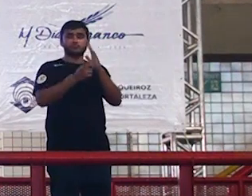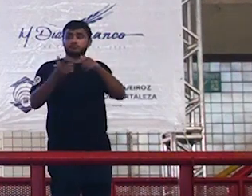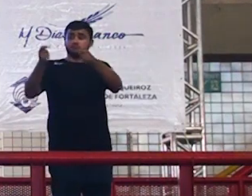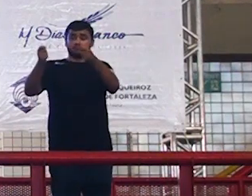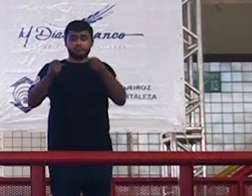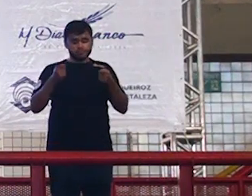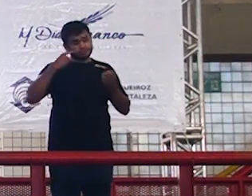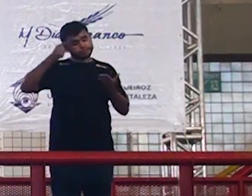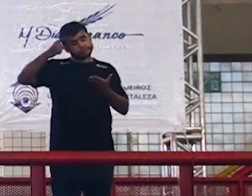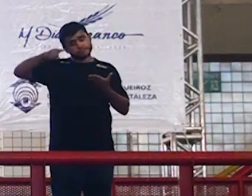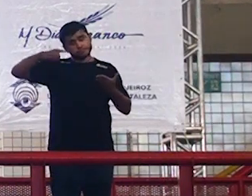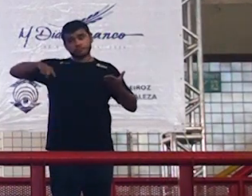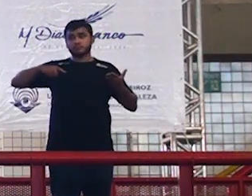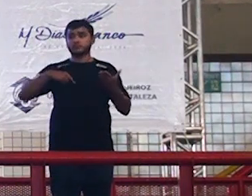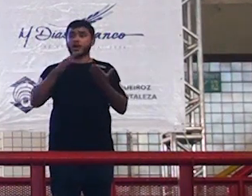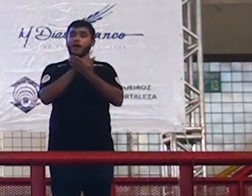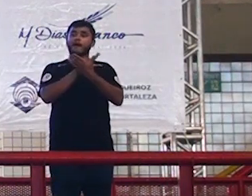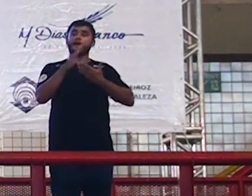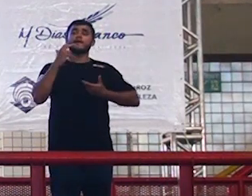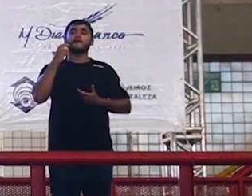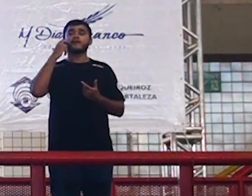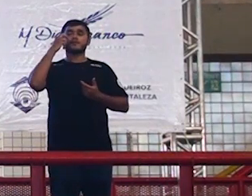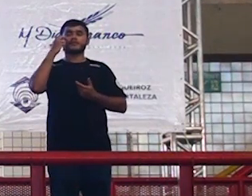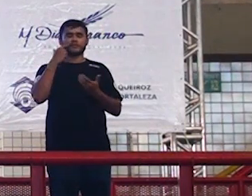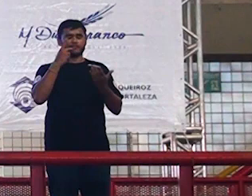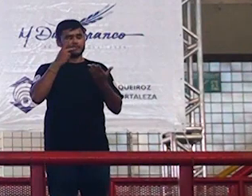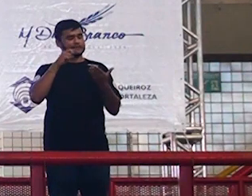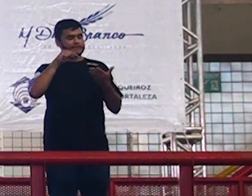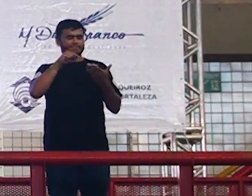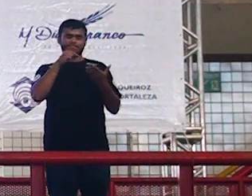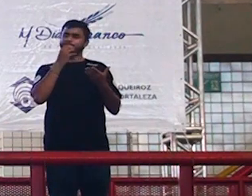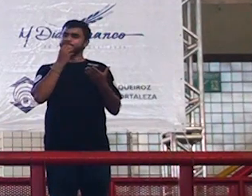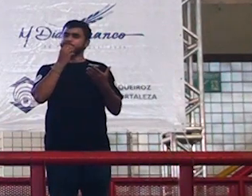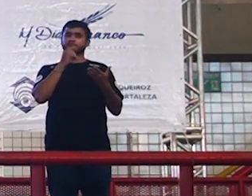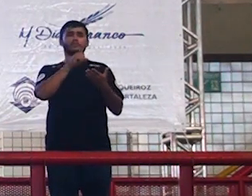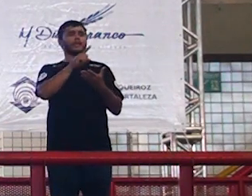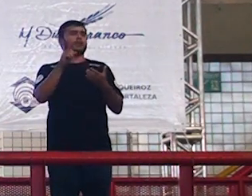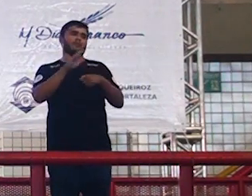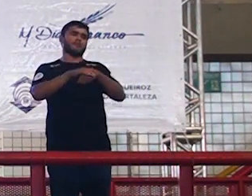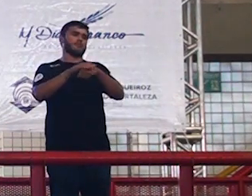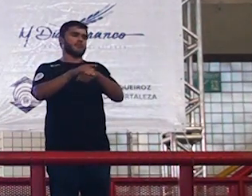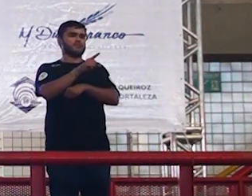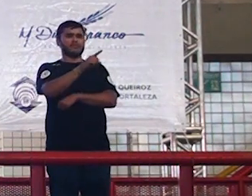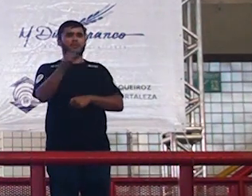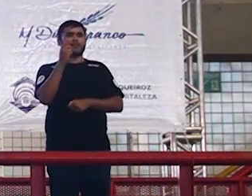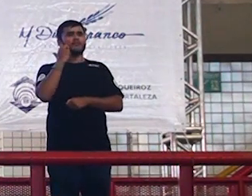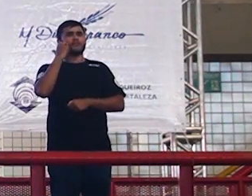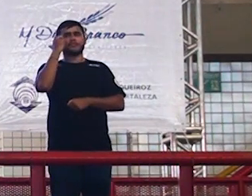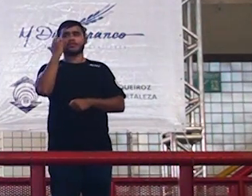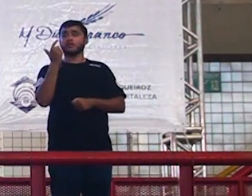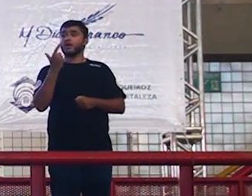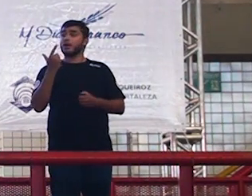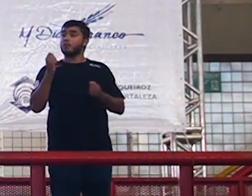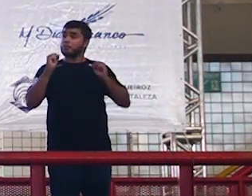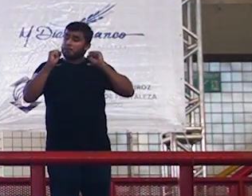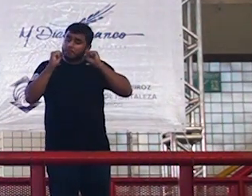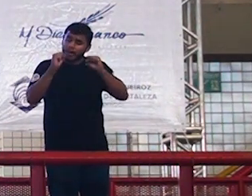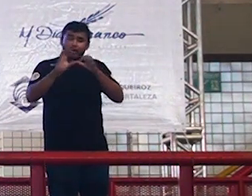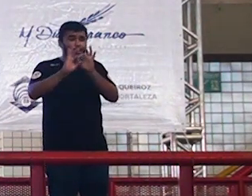natural que o aluno tem vergonha de mostrar um texto, mas galera, a hora de errar é